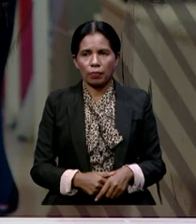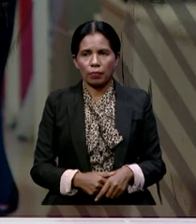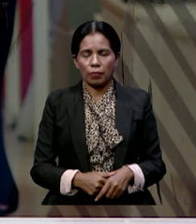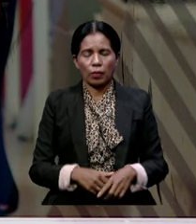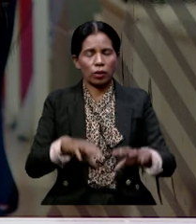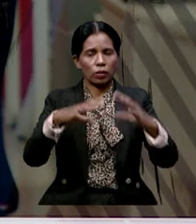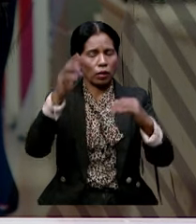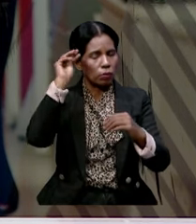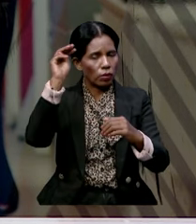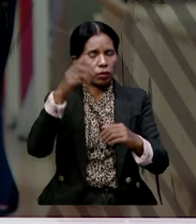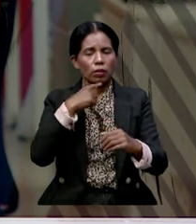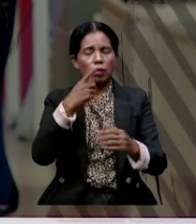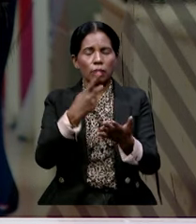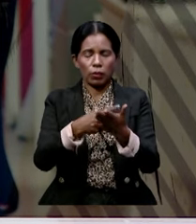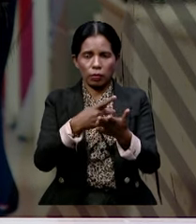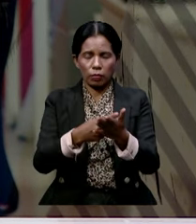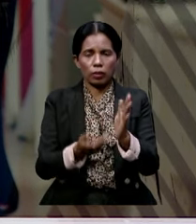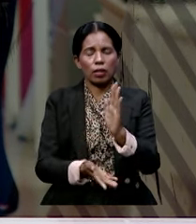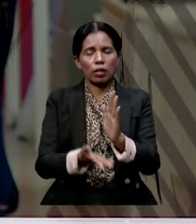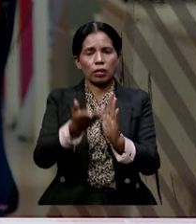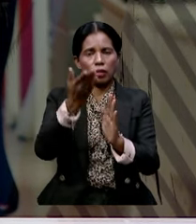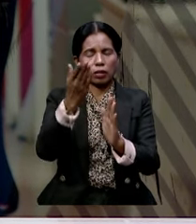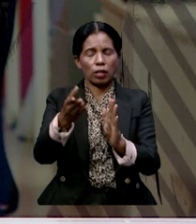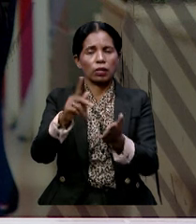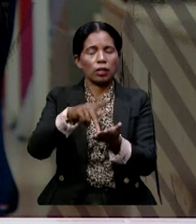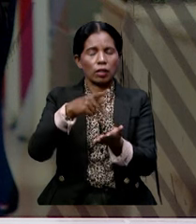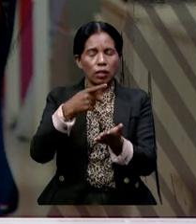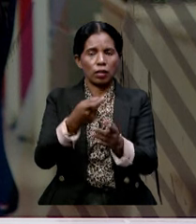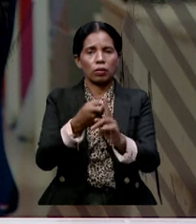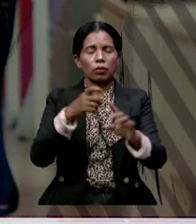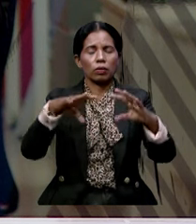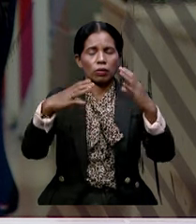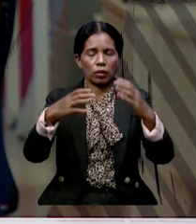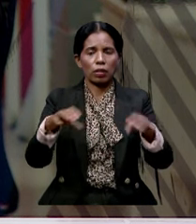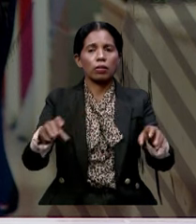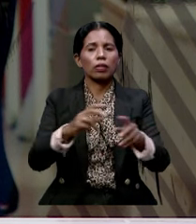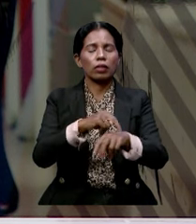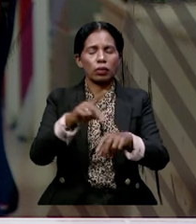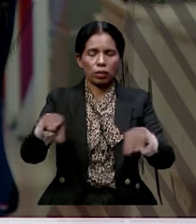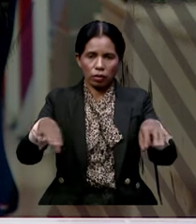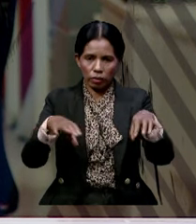Conselho Ministro rejeita proposta a salário mínimo, o Conselho Nacional do Trabalho.